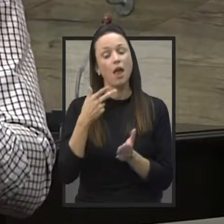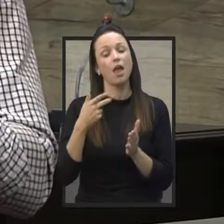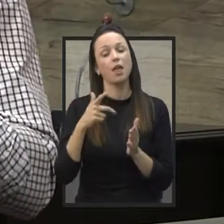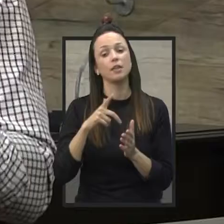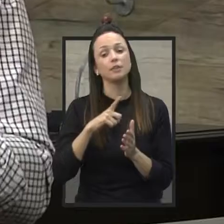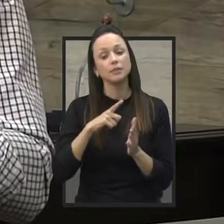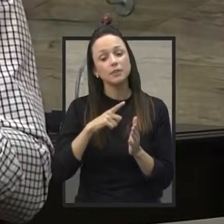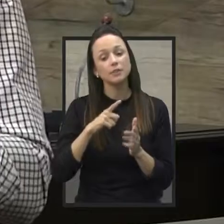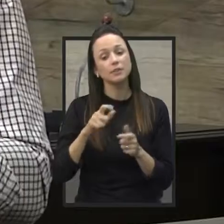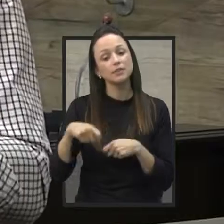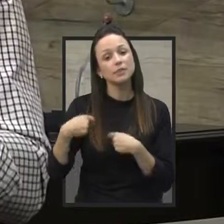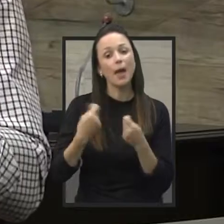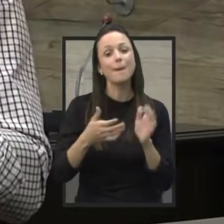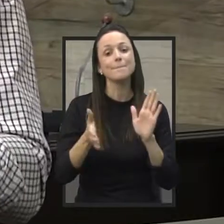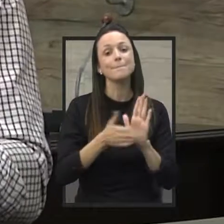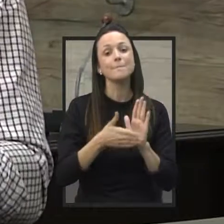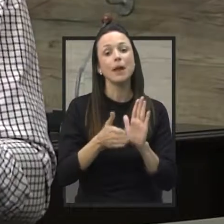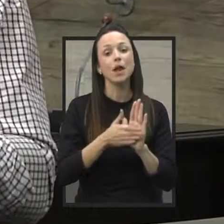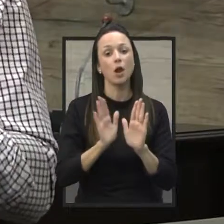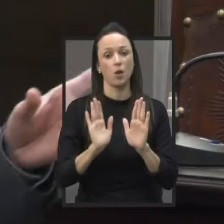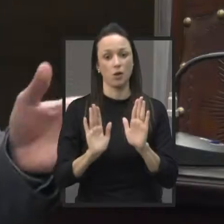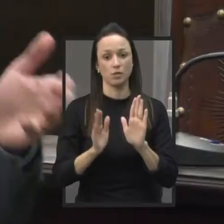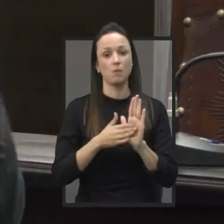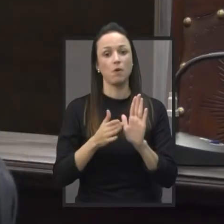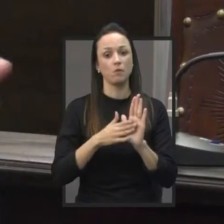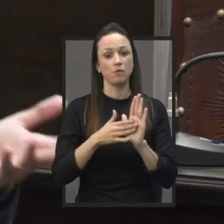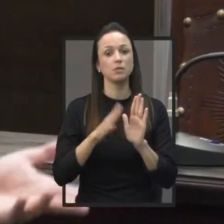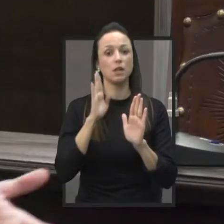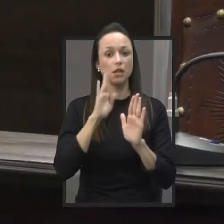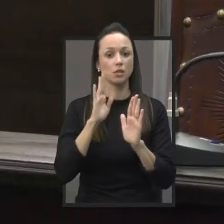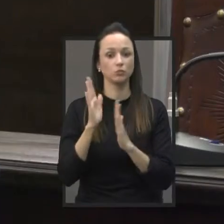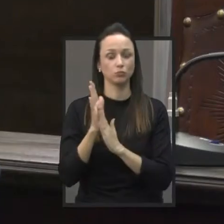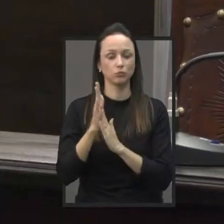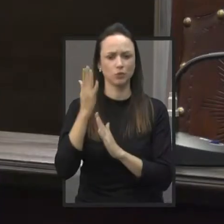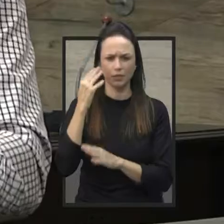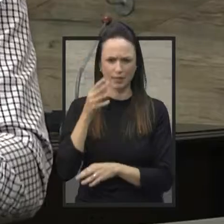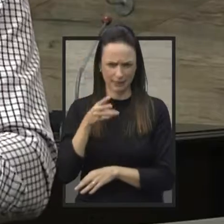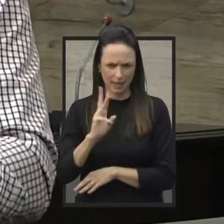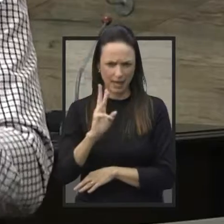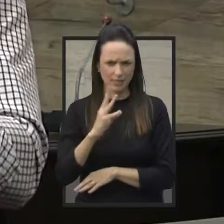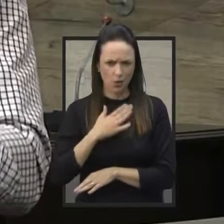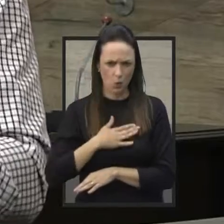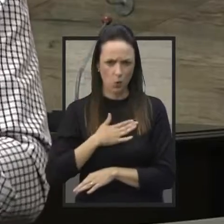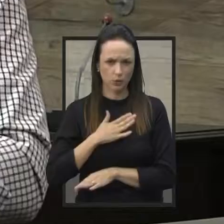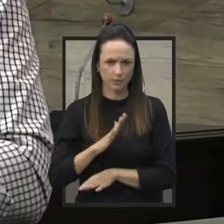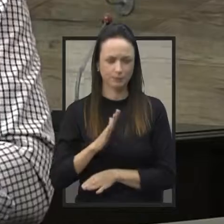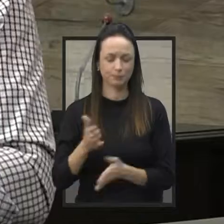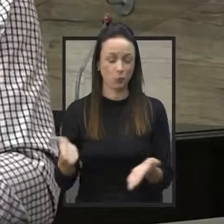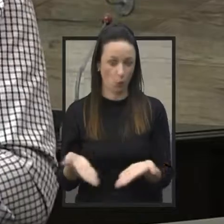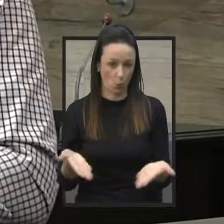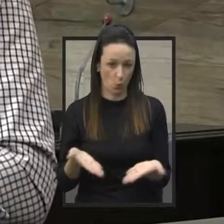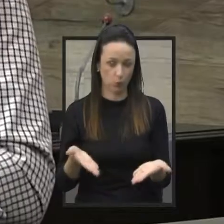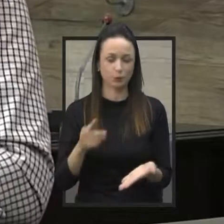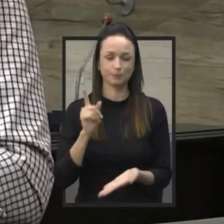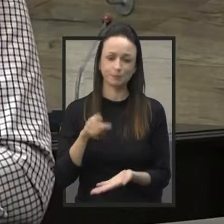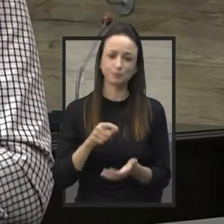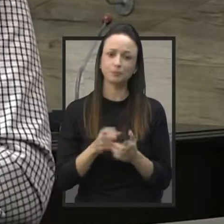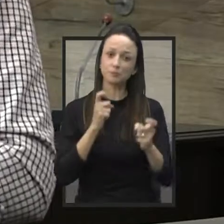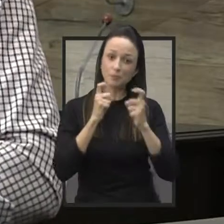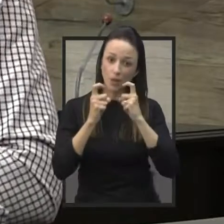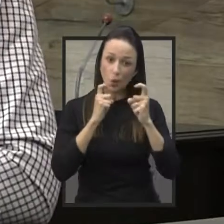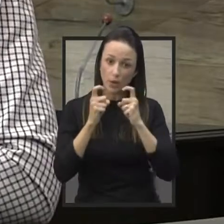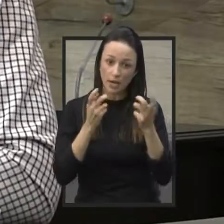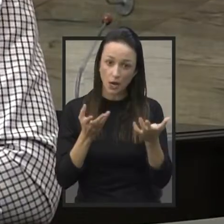proposta deles, uma proposta plausível. Só para a gente localizar, dia 3 de agosto. Dia 3 de agosto, hoje, que ocorreu essa nossa